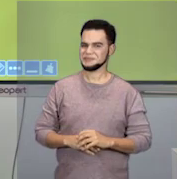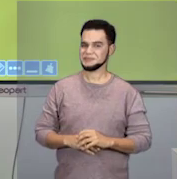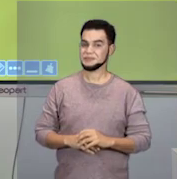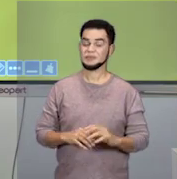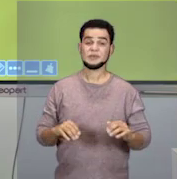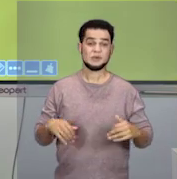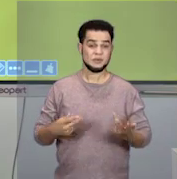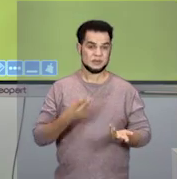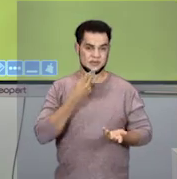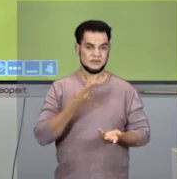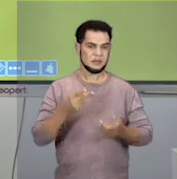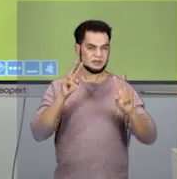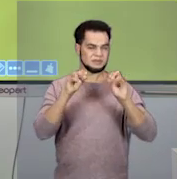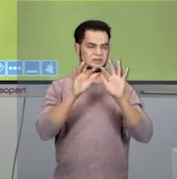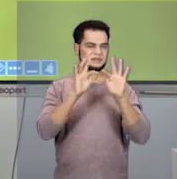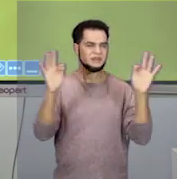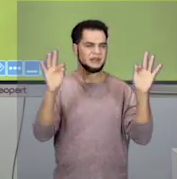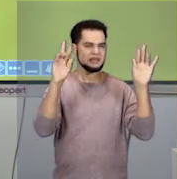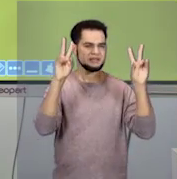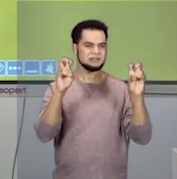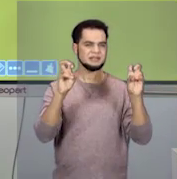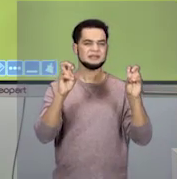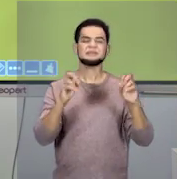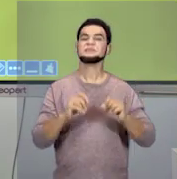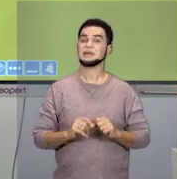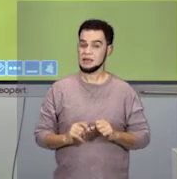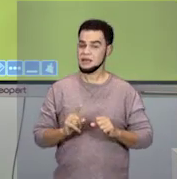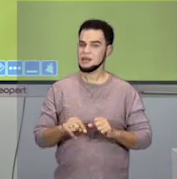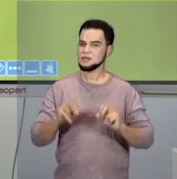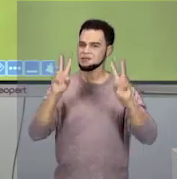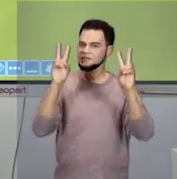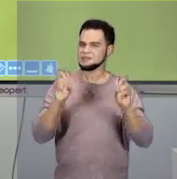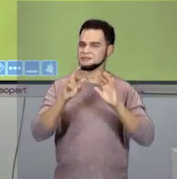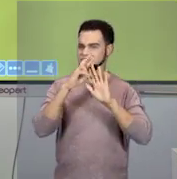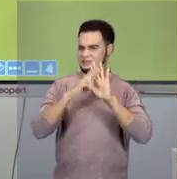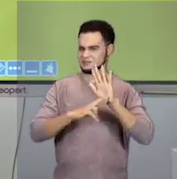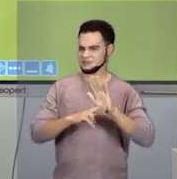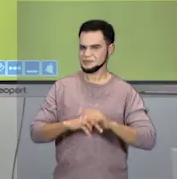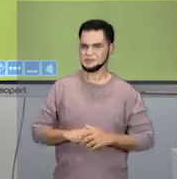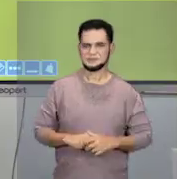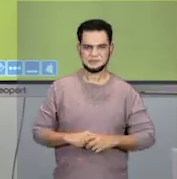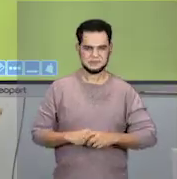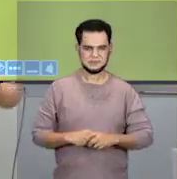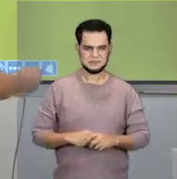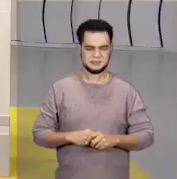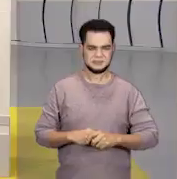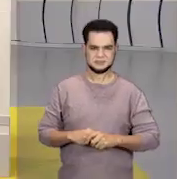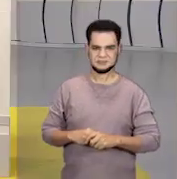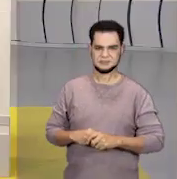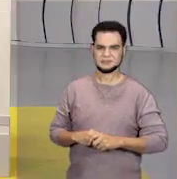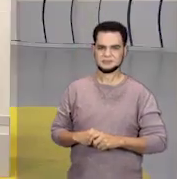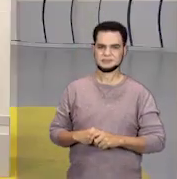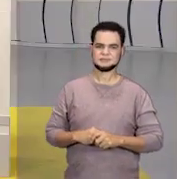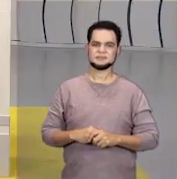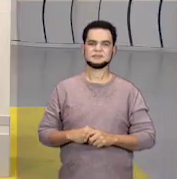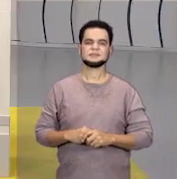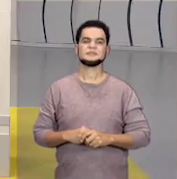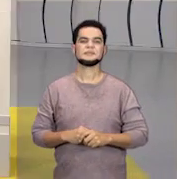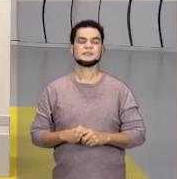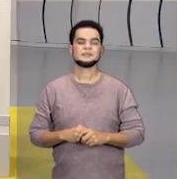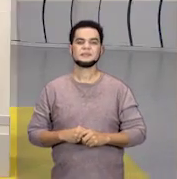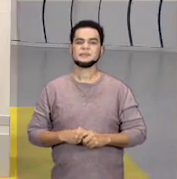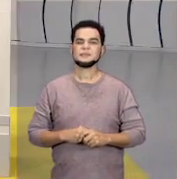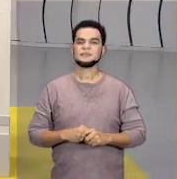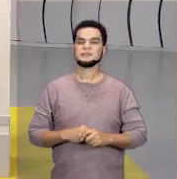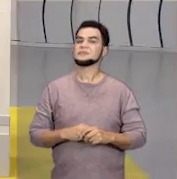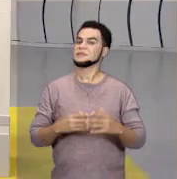falo, então, de frase-tema, eu estou me referindo ao tema da redação, beleza? Vamos lá. Portanto,